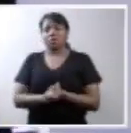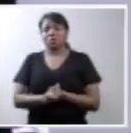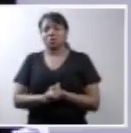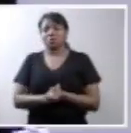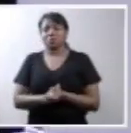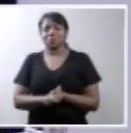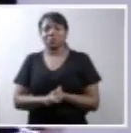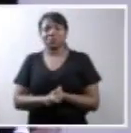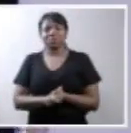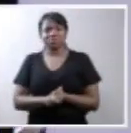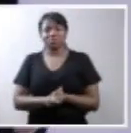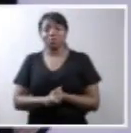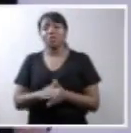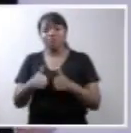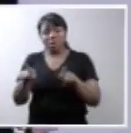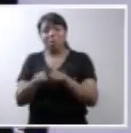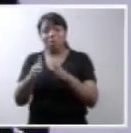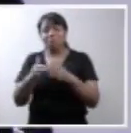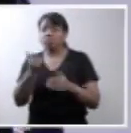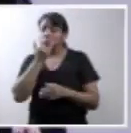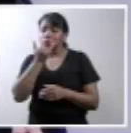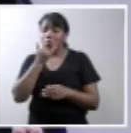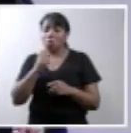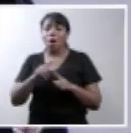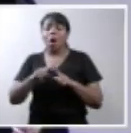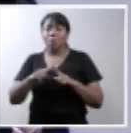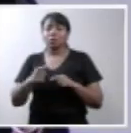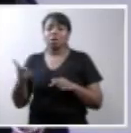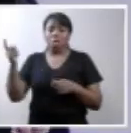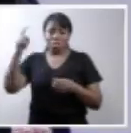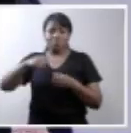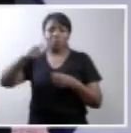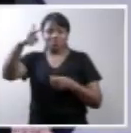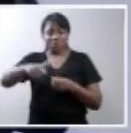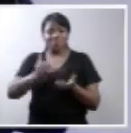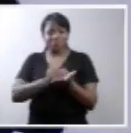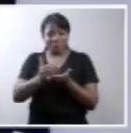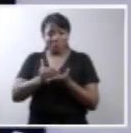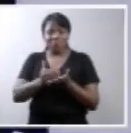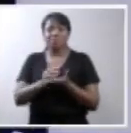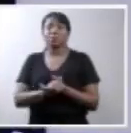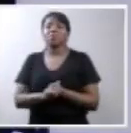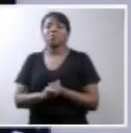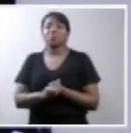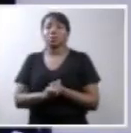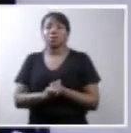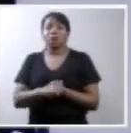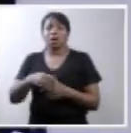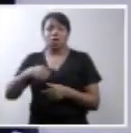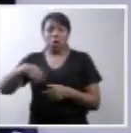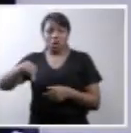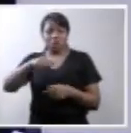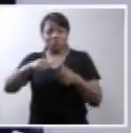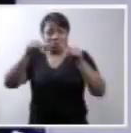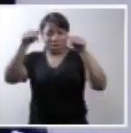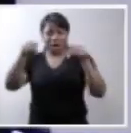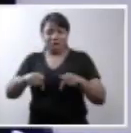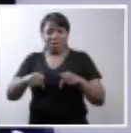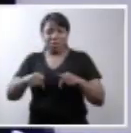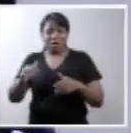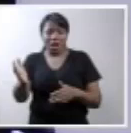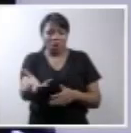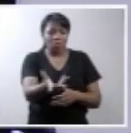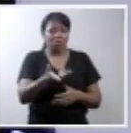peço desculpa e reafirmo o que disse Inicialmente nós